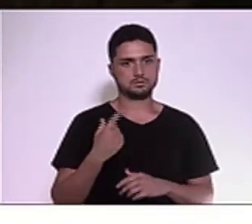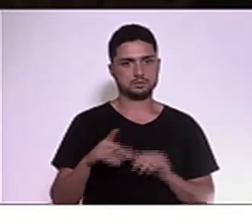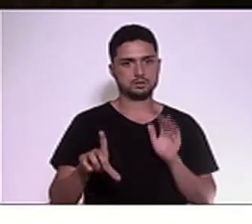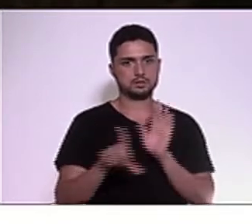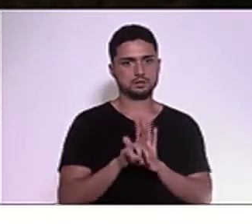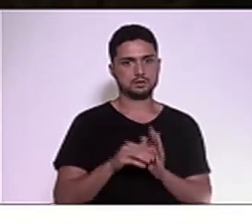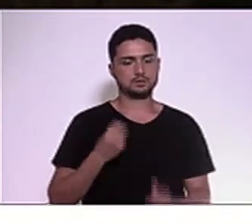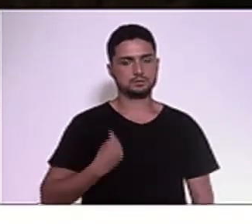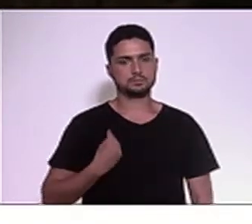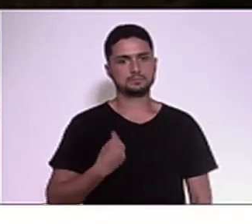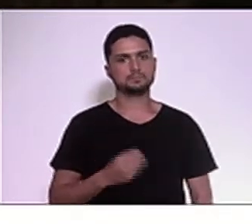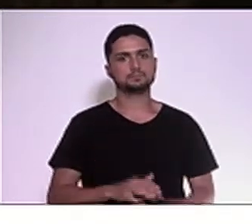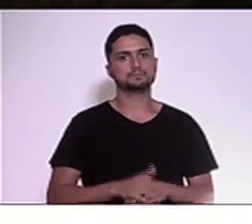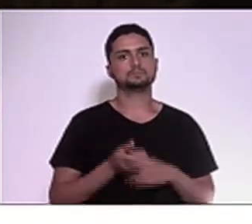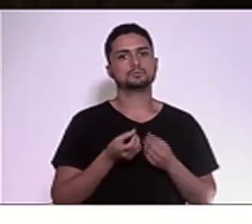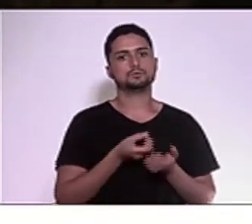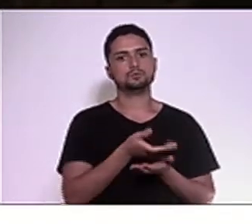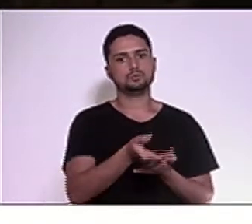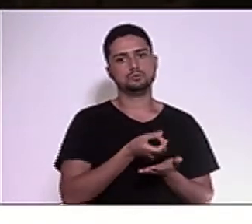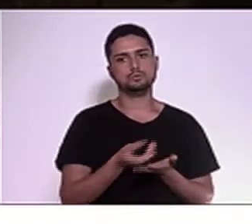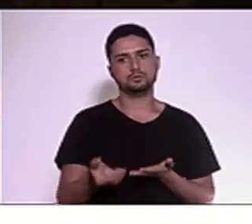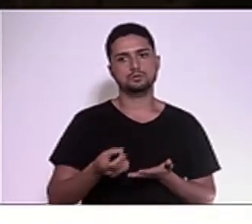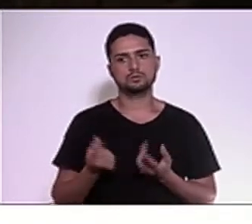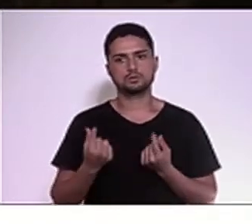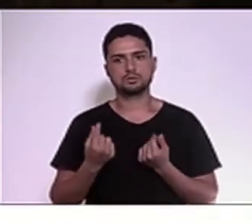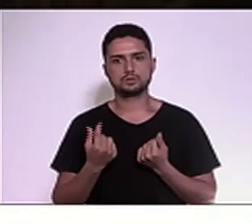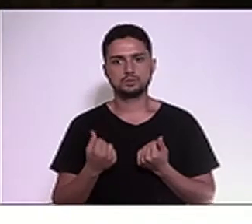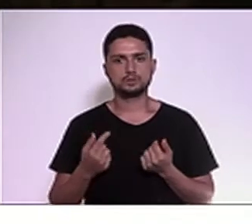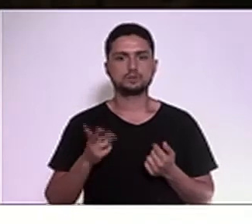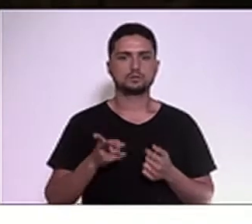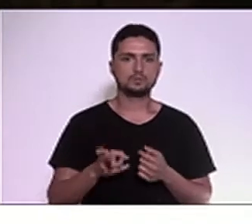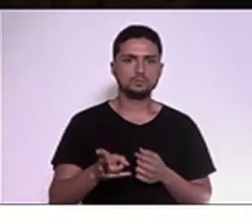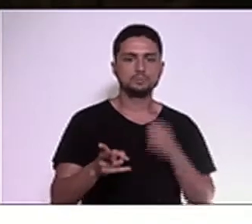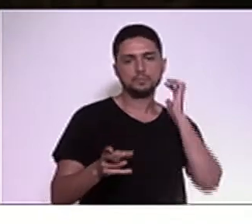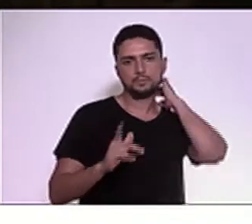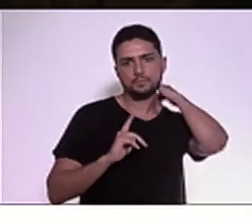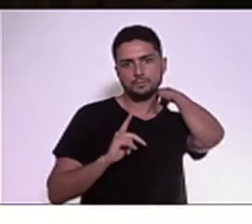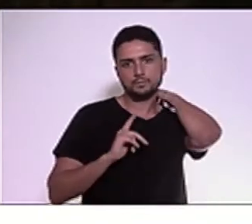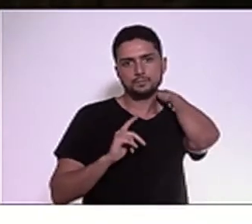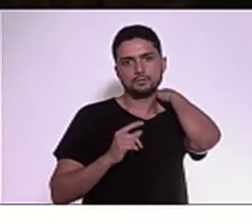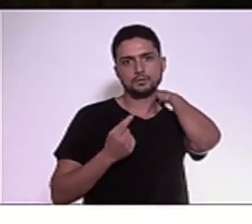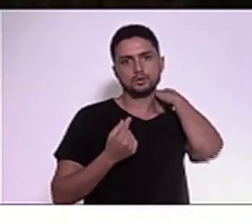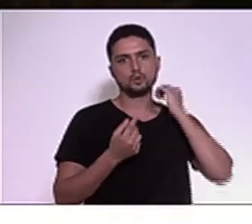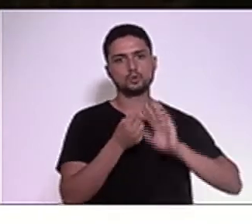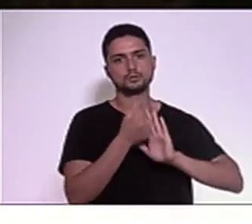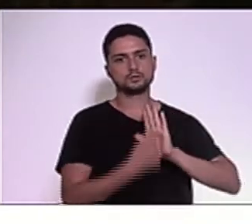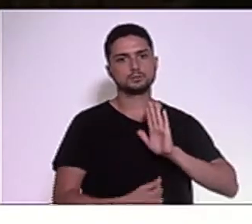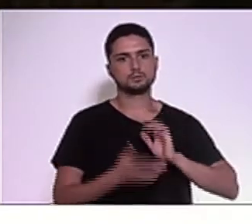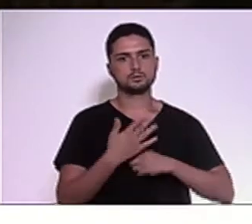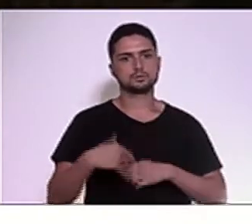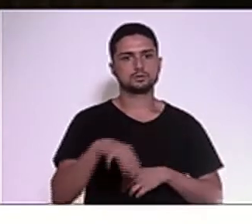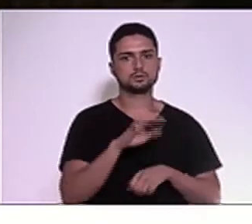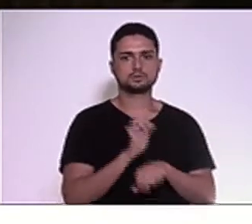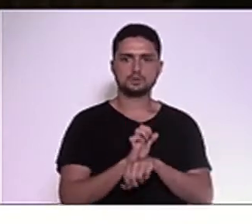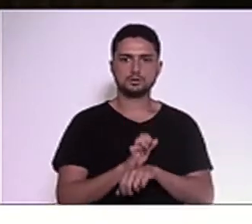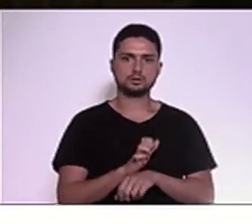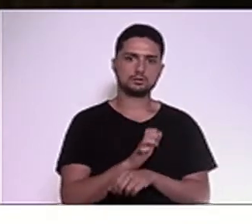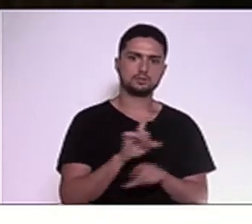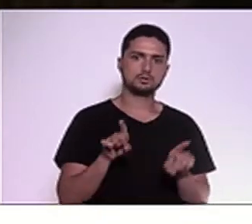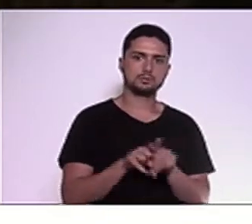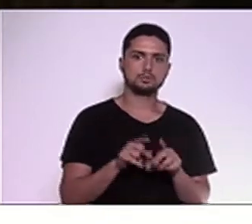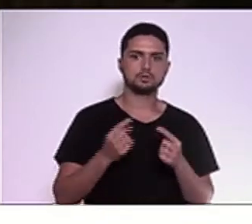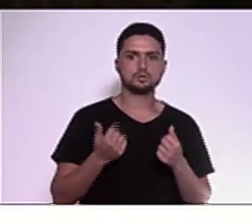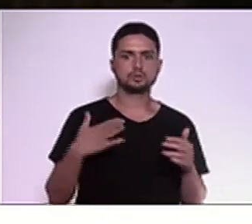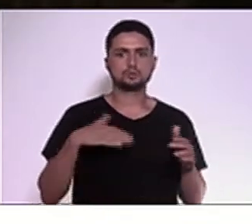seja, doações e legados, recursos constantes do Orçamento Geral do Estado, especificamente destinado ao